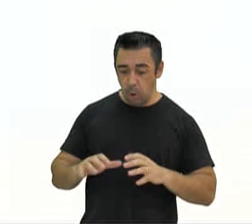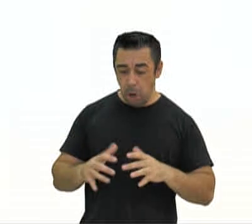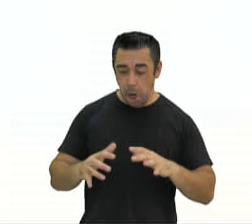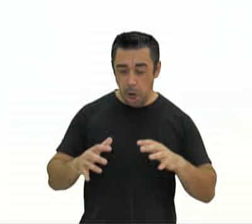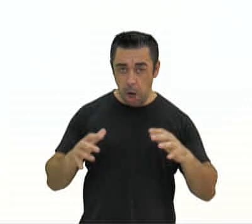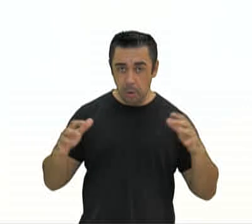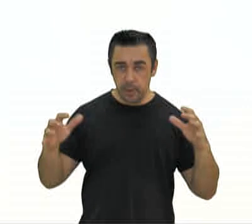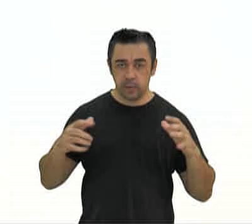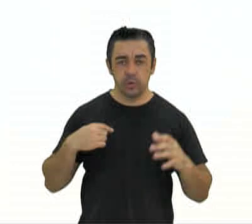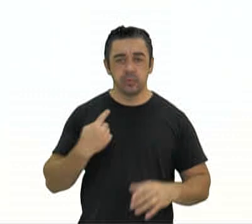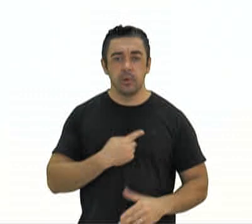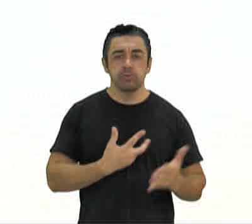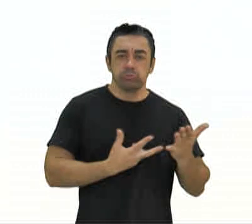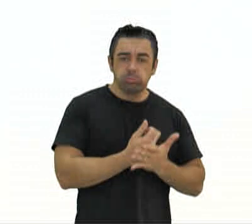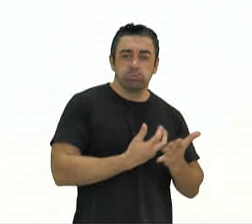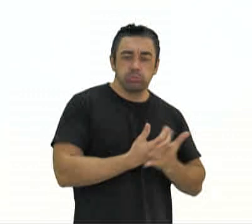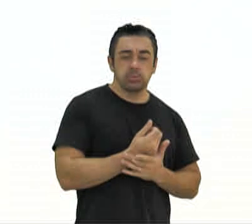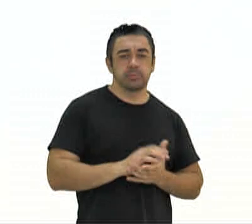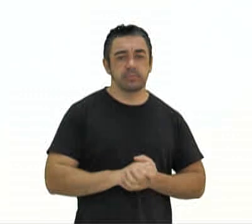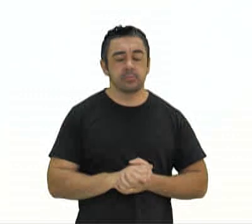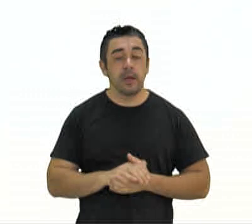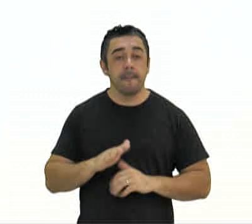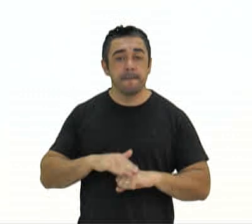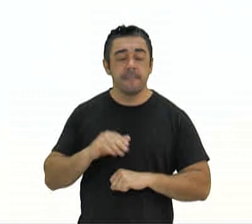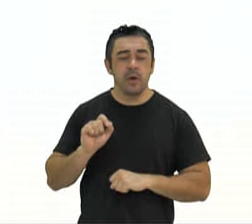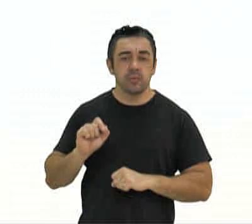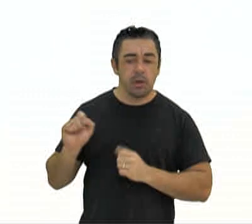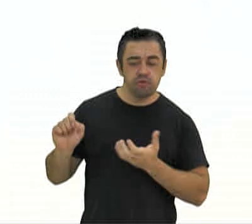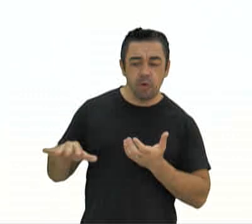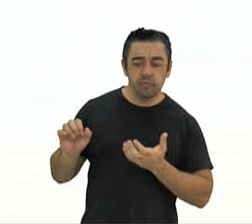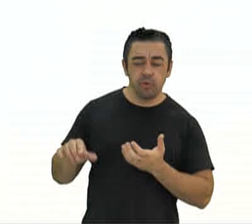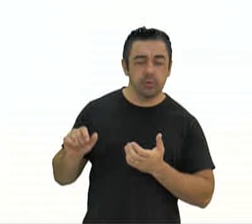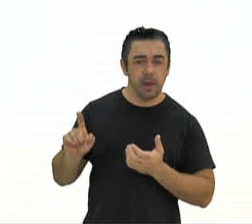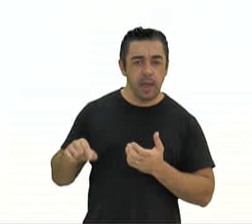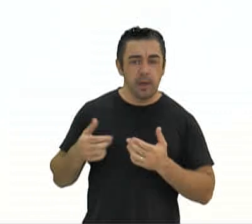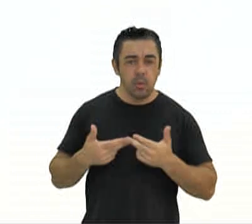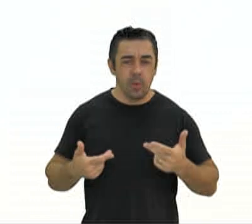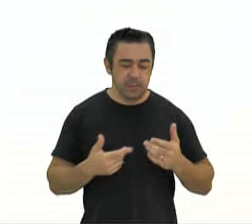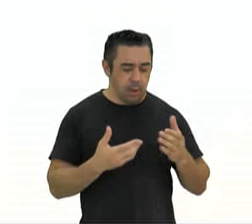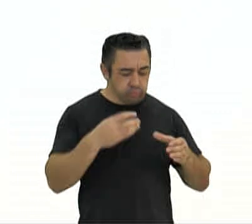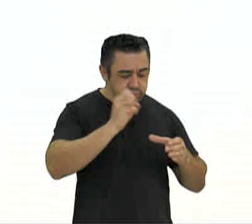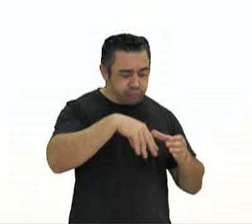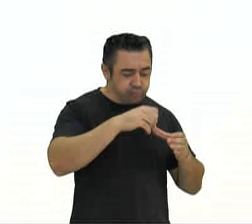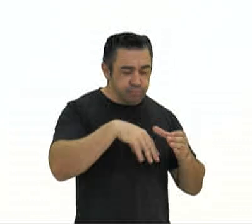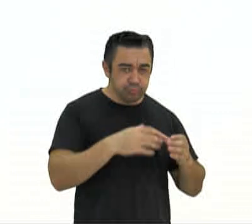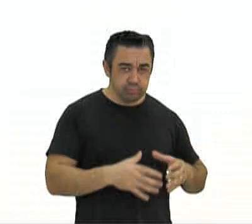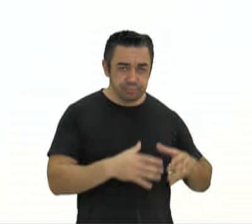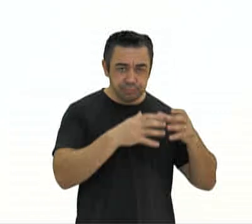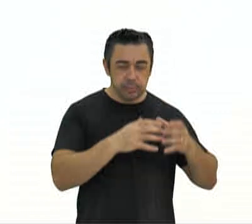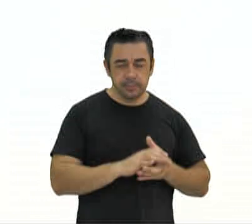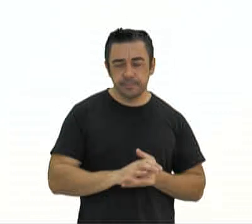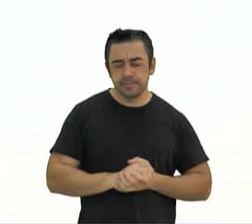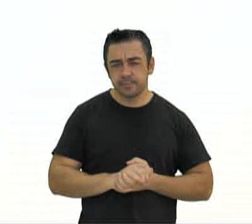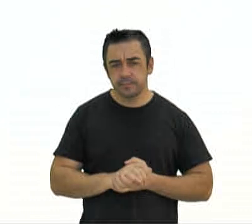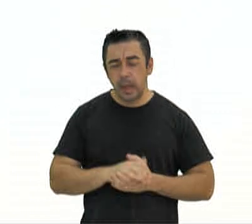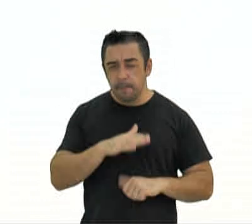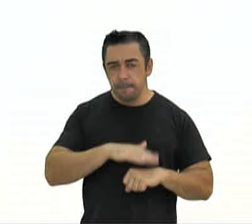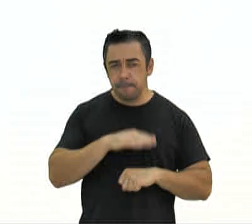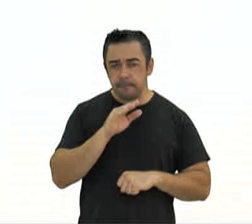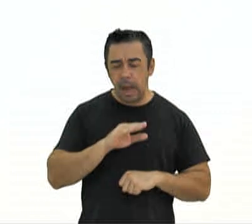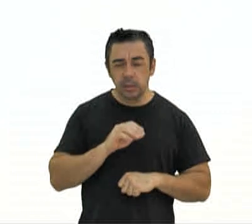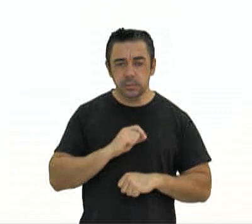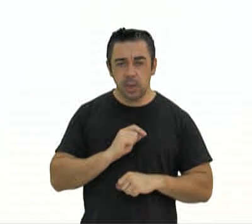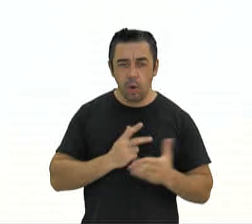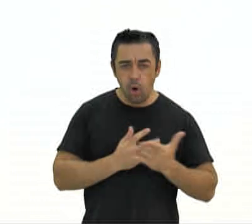as embalagens são o maior indicador deste crescimento. Quanto maior o consumo, maior é a produção